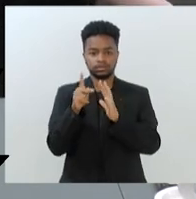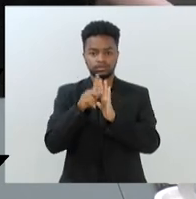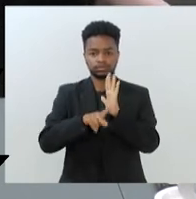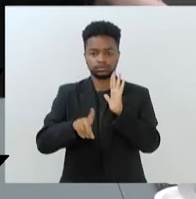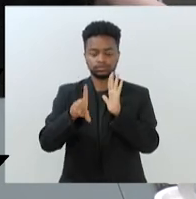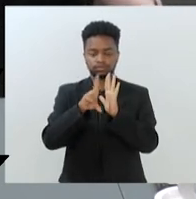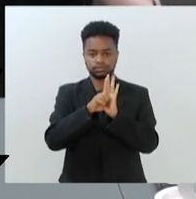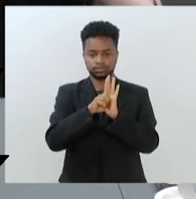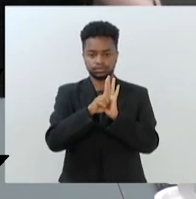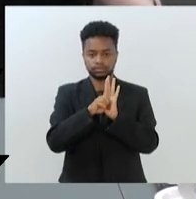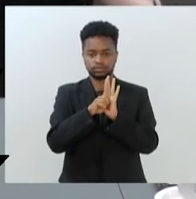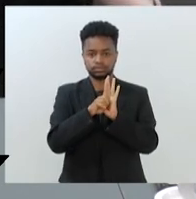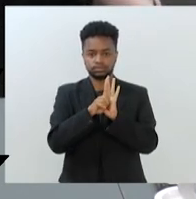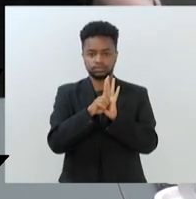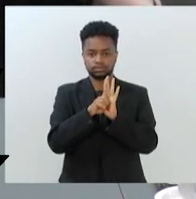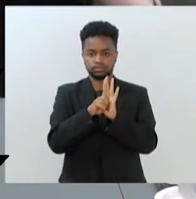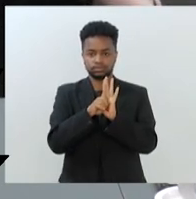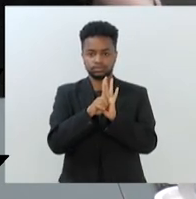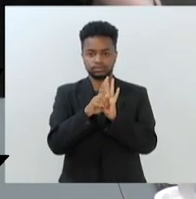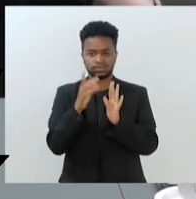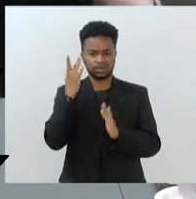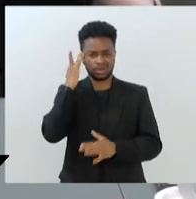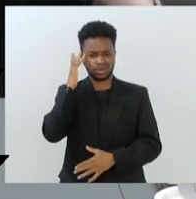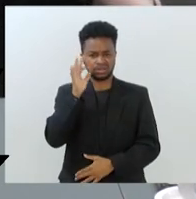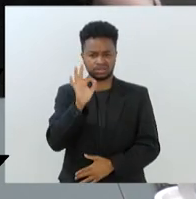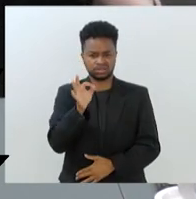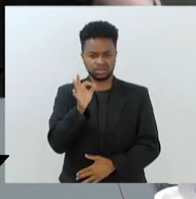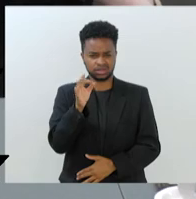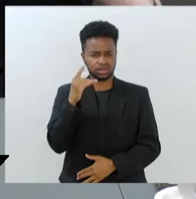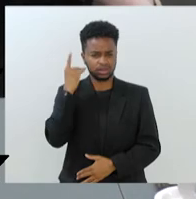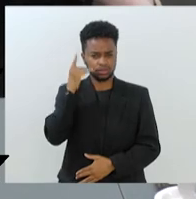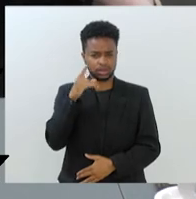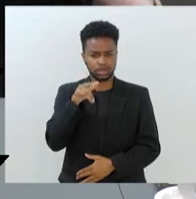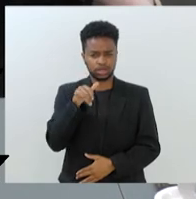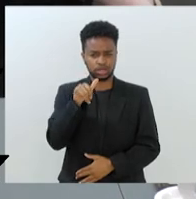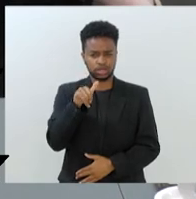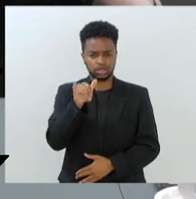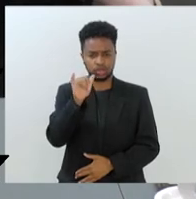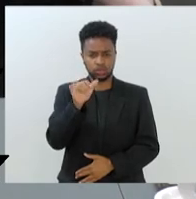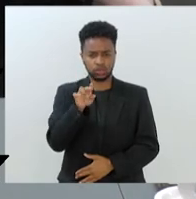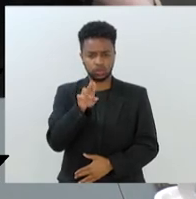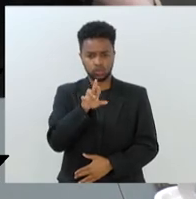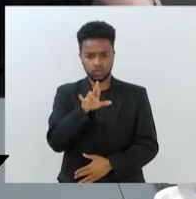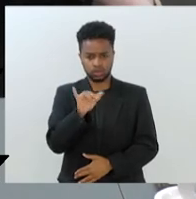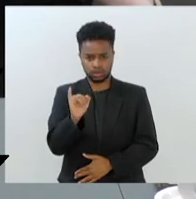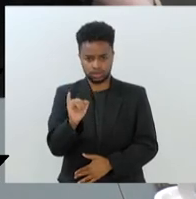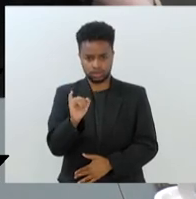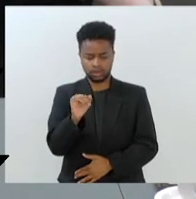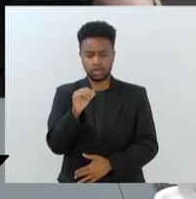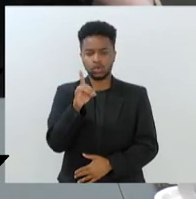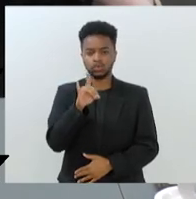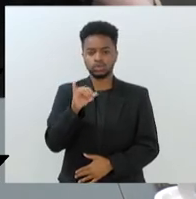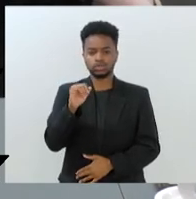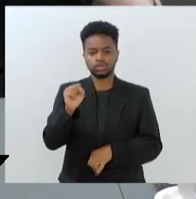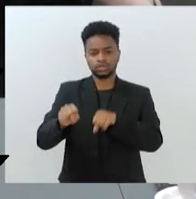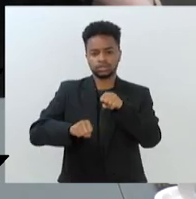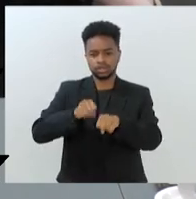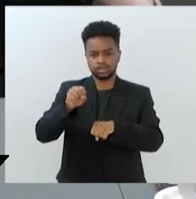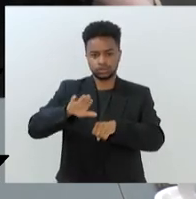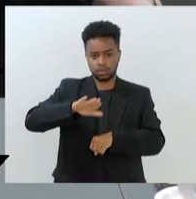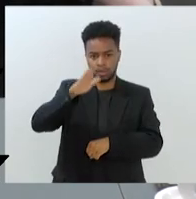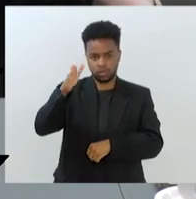lei, salvo erro de memória, deputado Iuri, o dia do ciclismo de